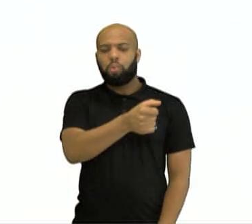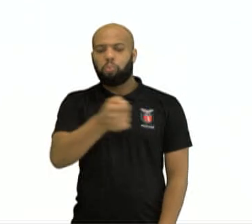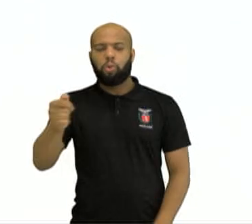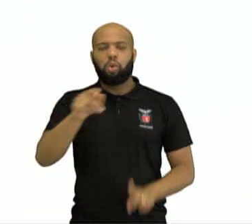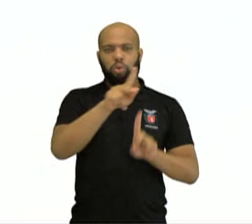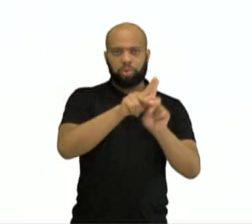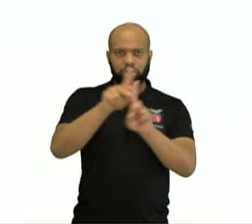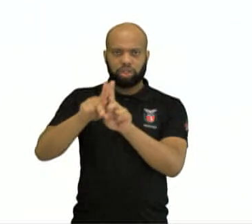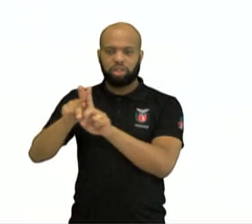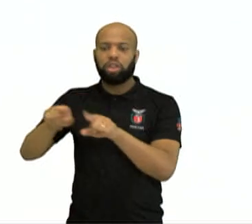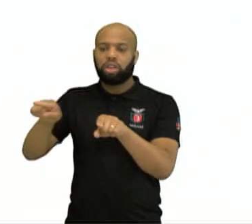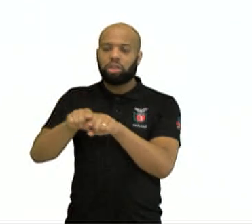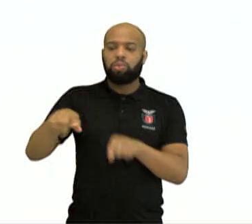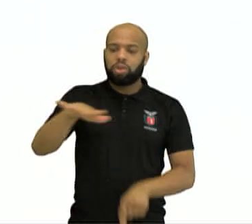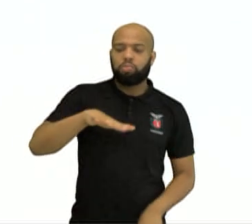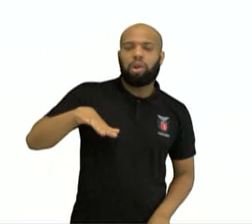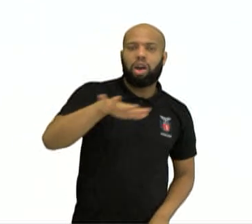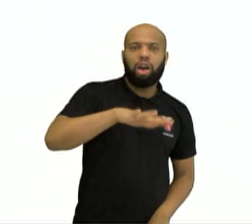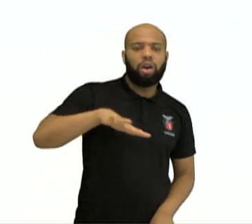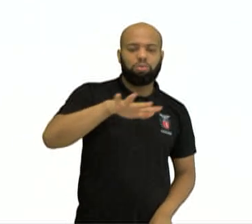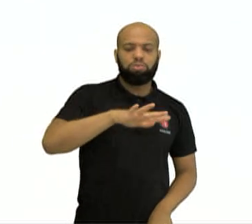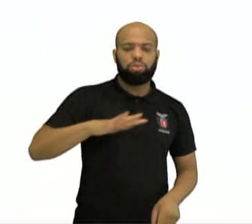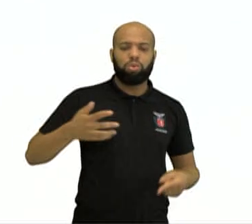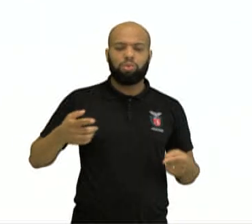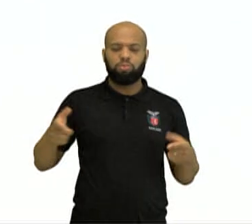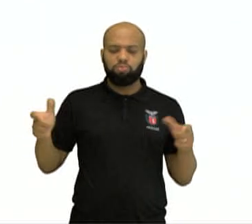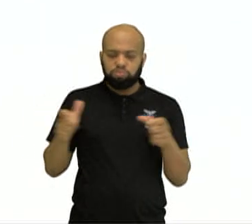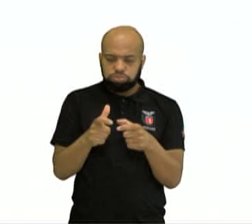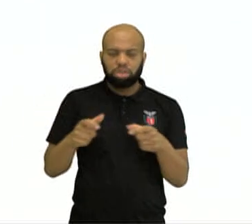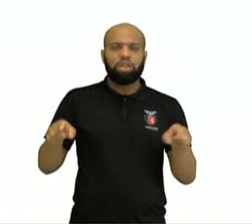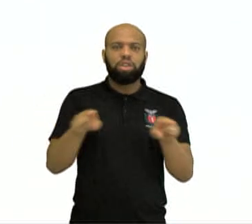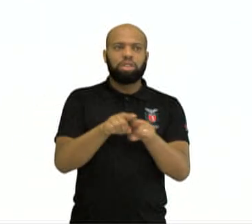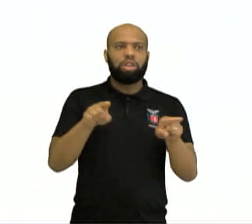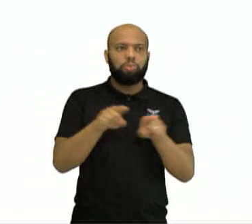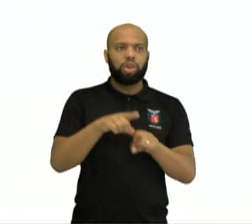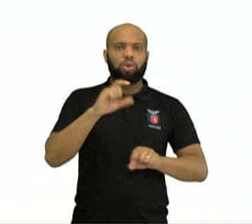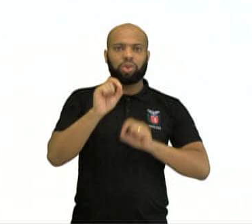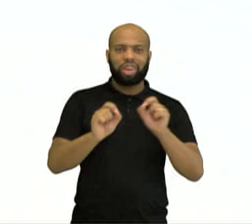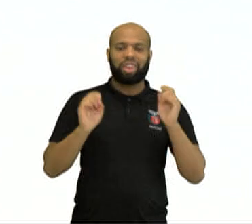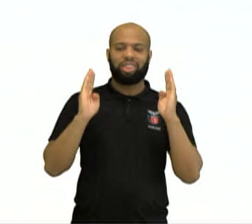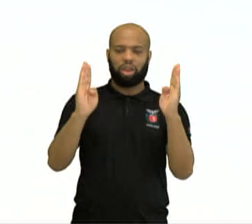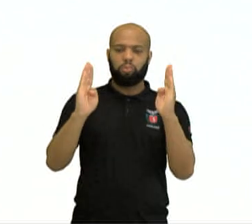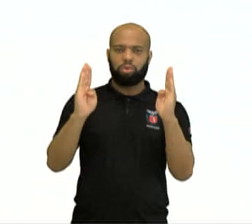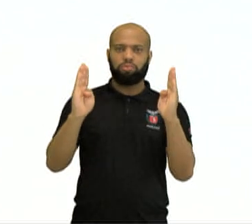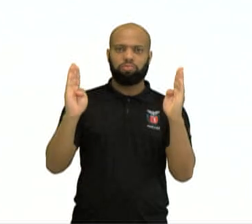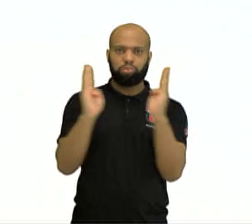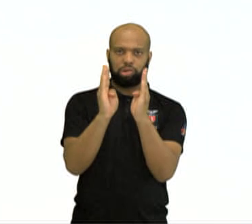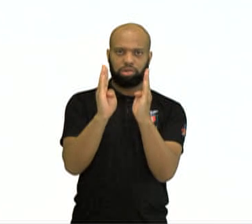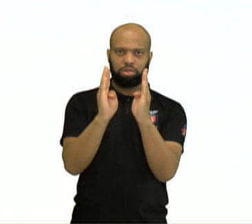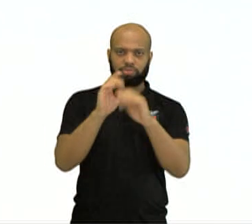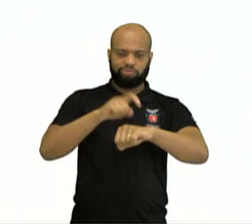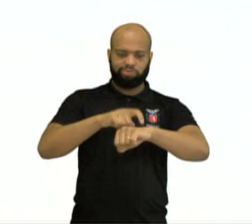personagens, espaço, cenário limitado e um recorte temporal reduzido.